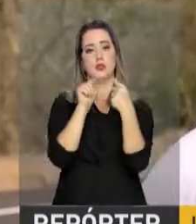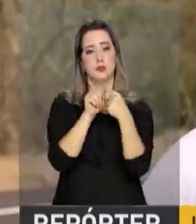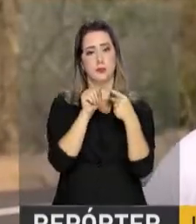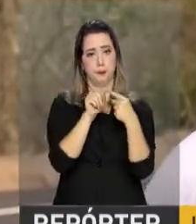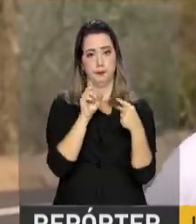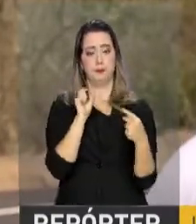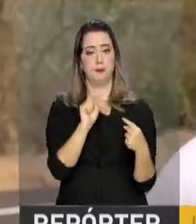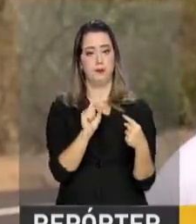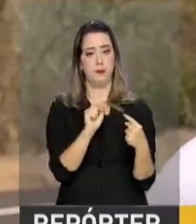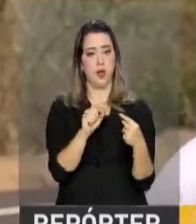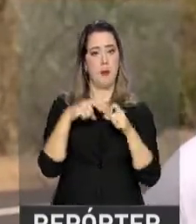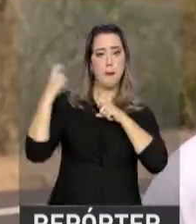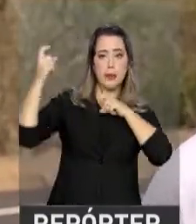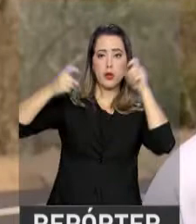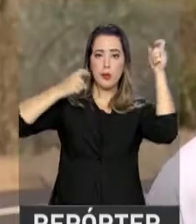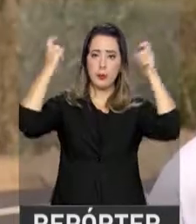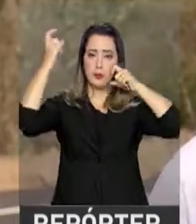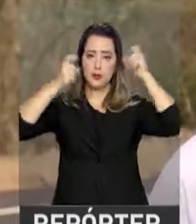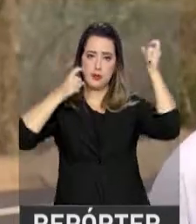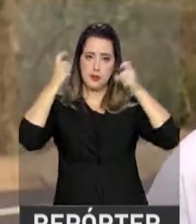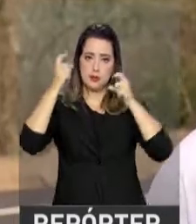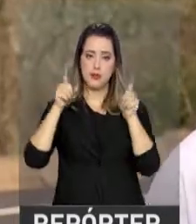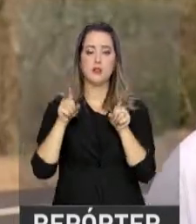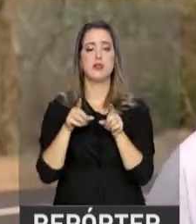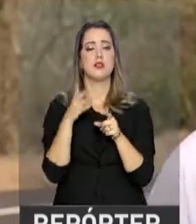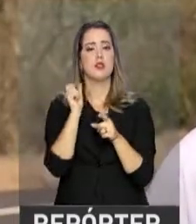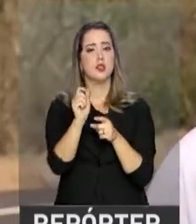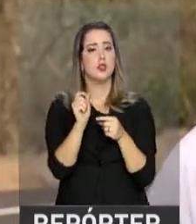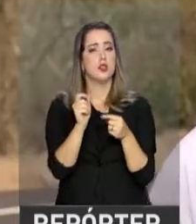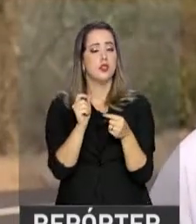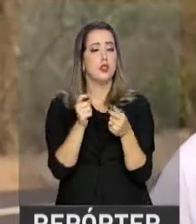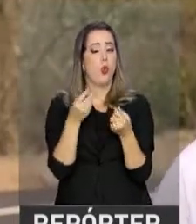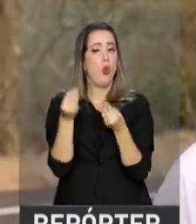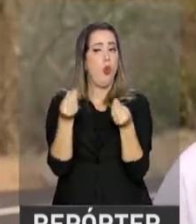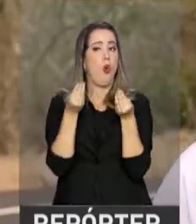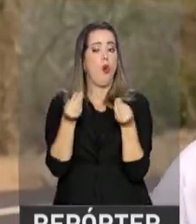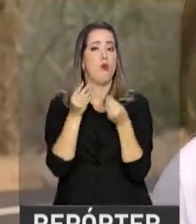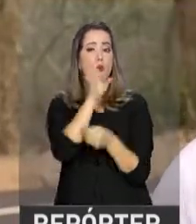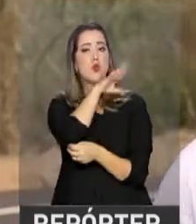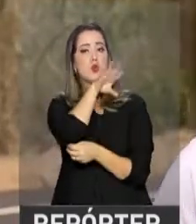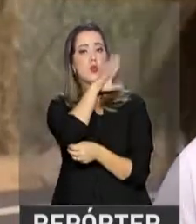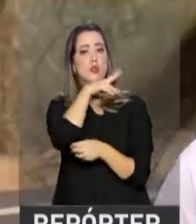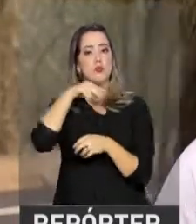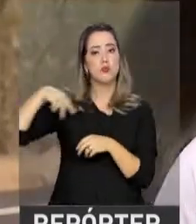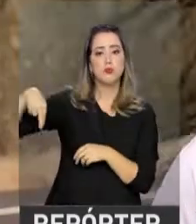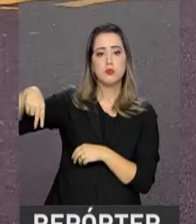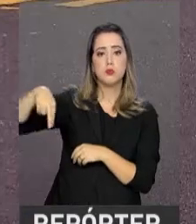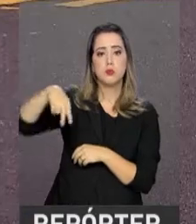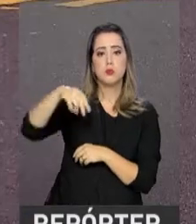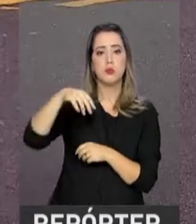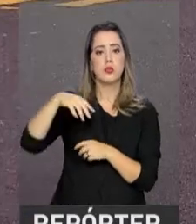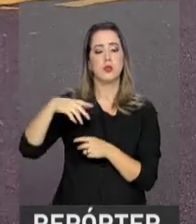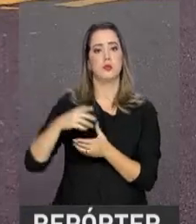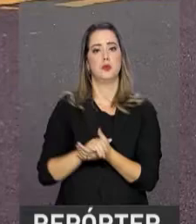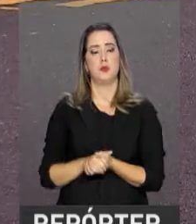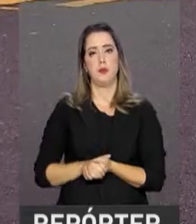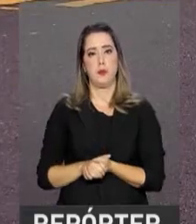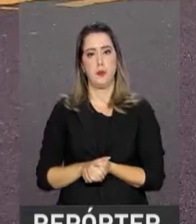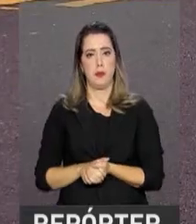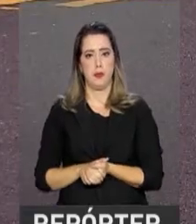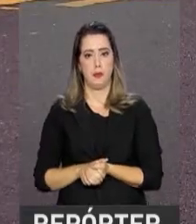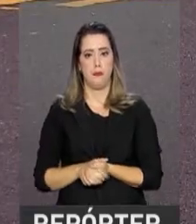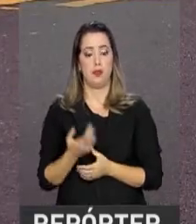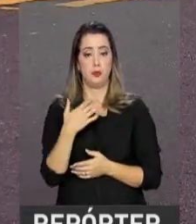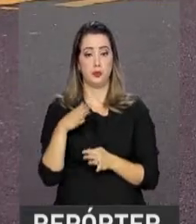a preocupação assim e também o entendimento de onde esses animais ocorriam mais aqui na região a pavimentação da